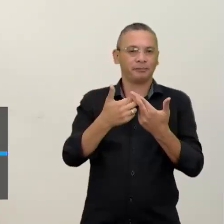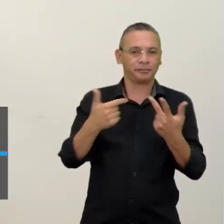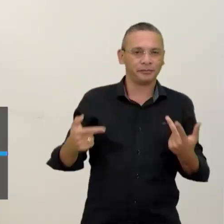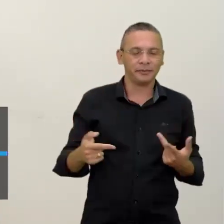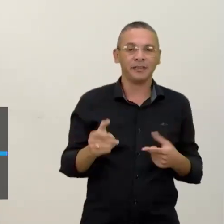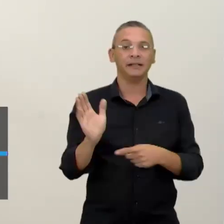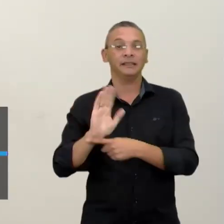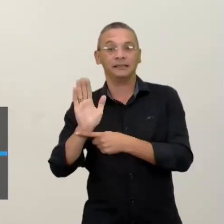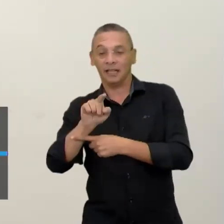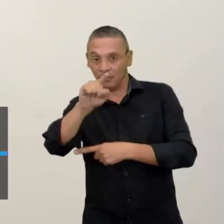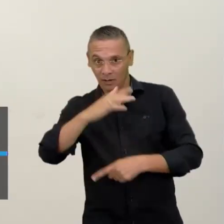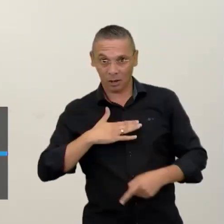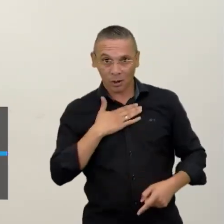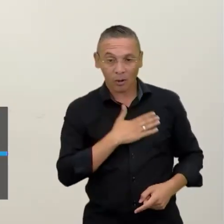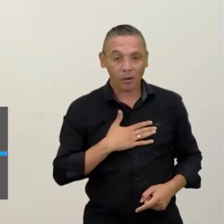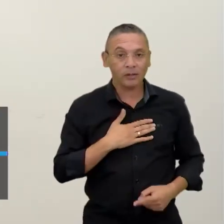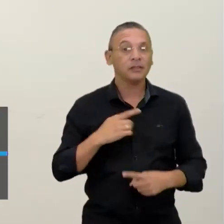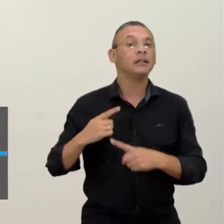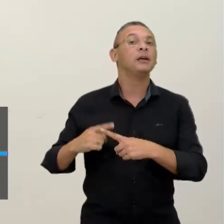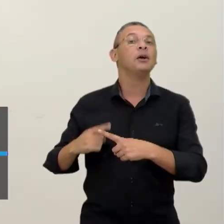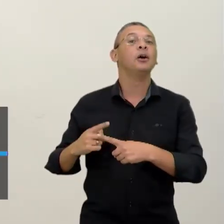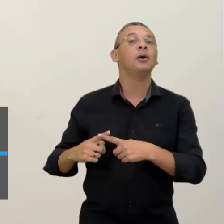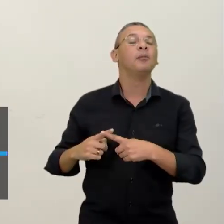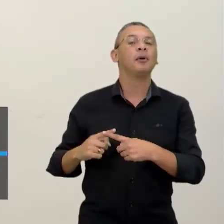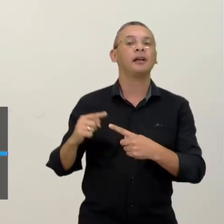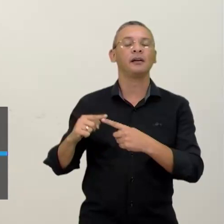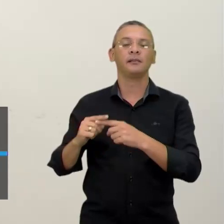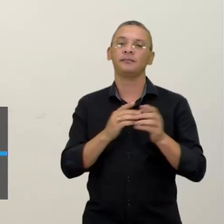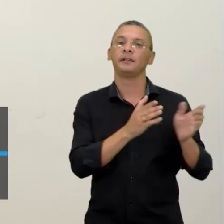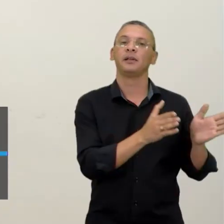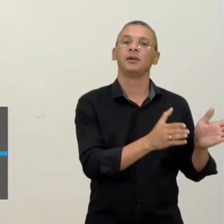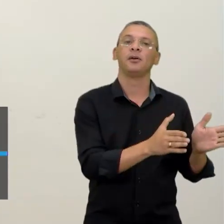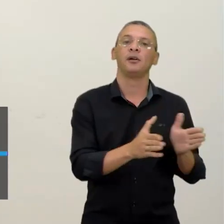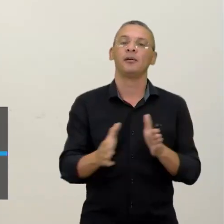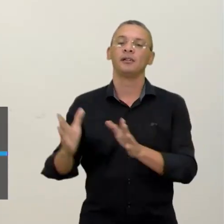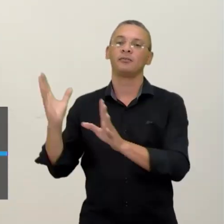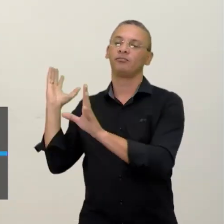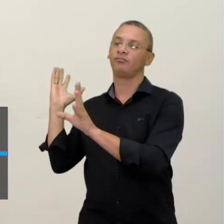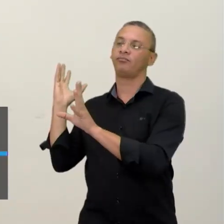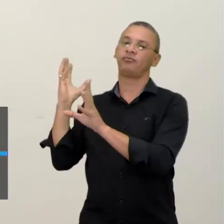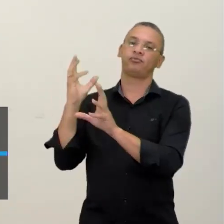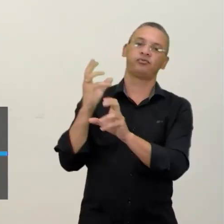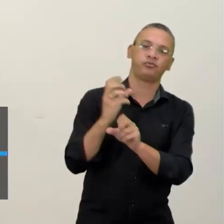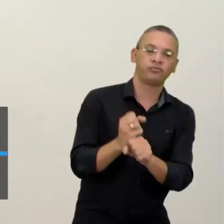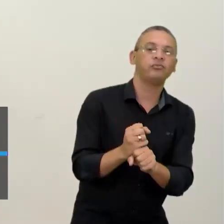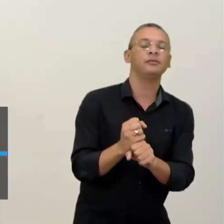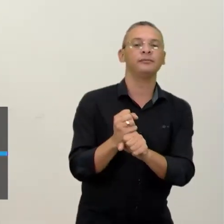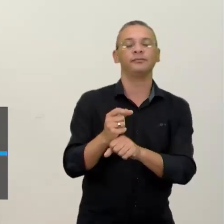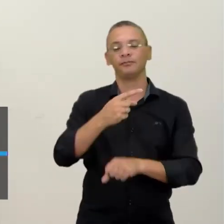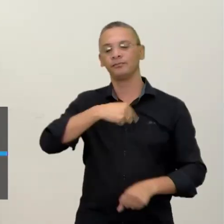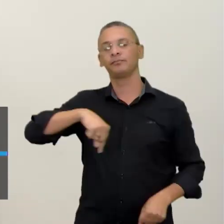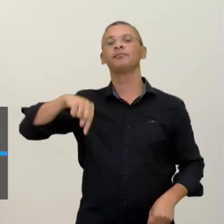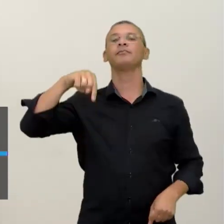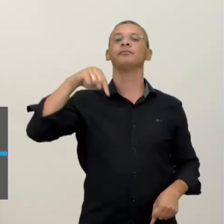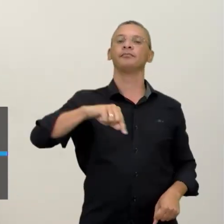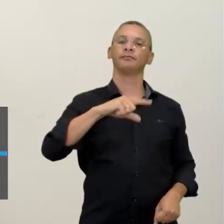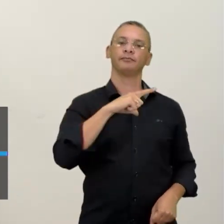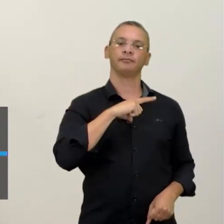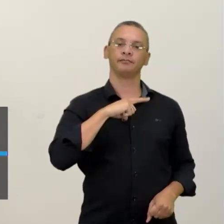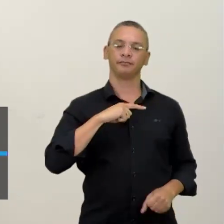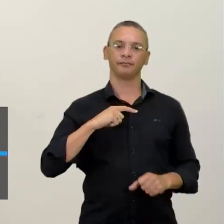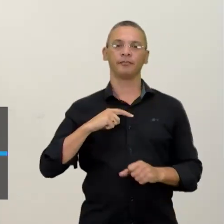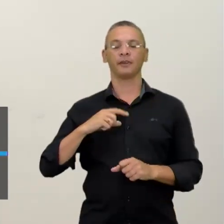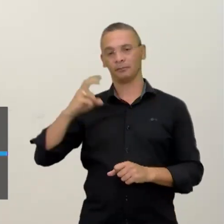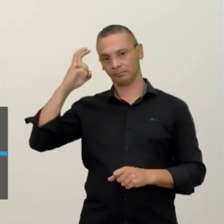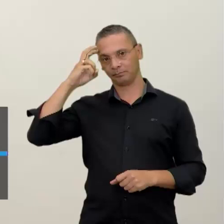o cinema que você gosta, tudo isso foi parte de um processo histórico que nos trouxe até aqui, que trouxe a nossa cultura